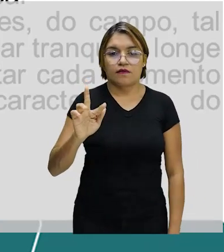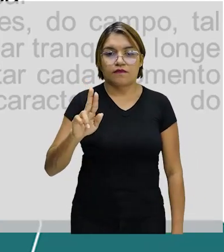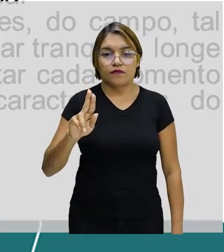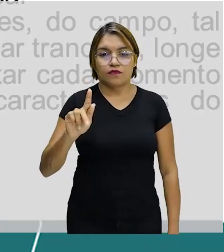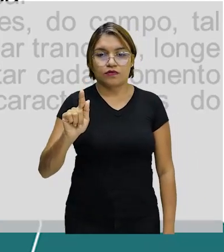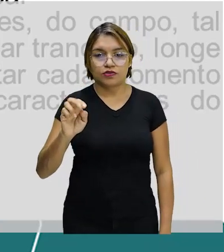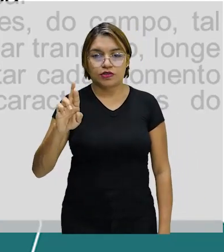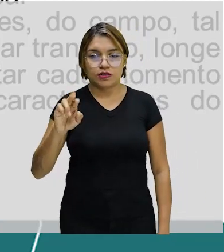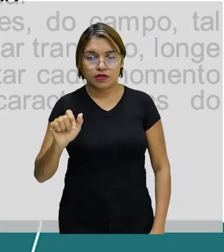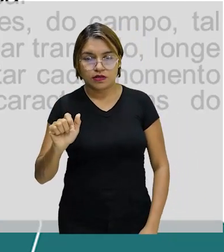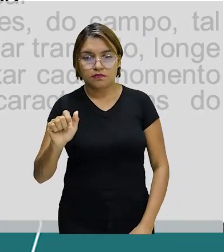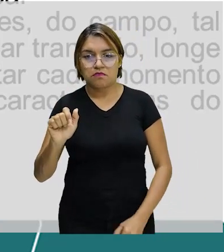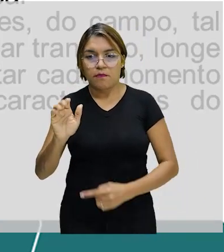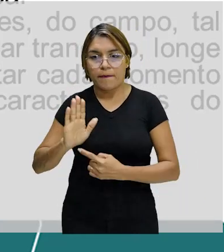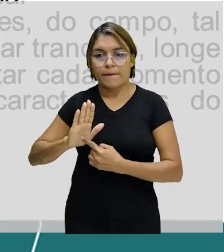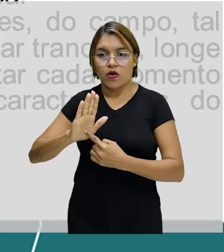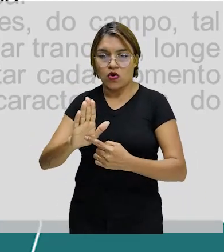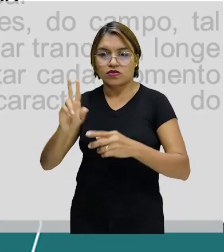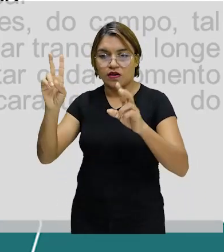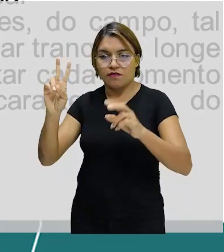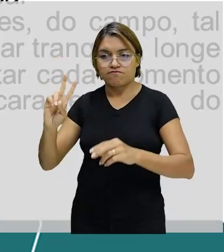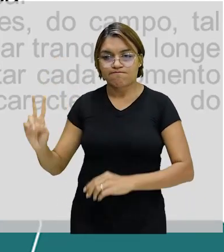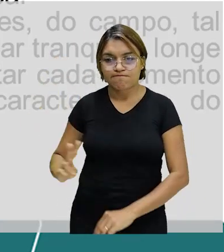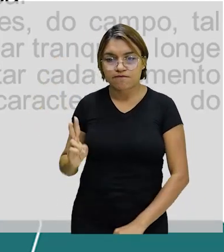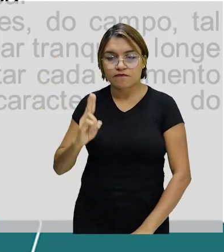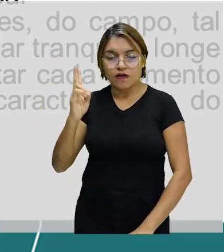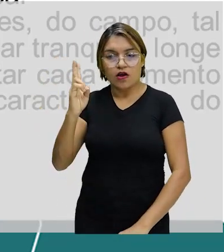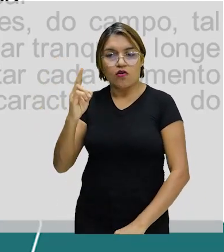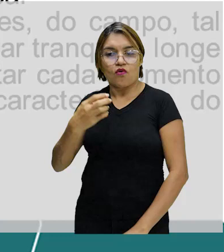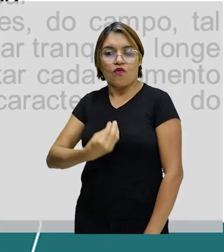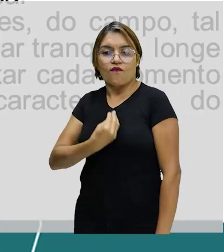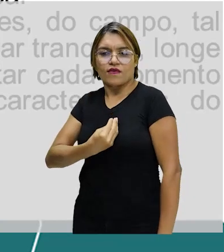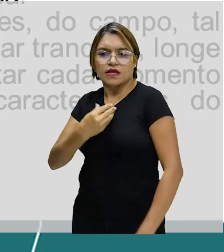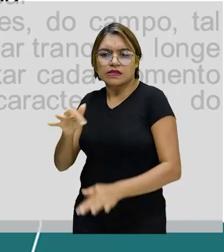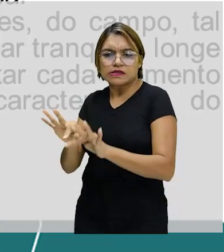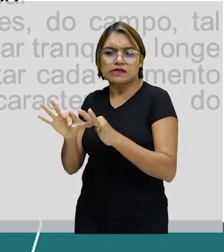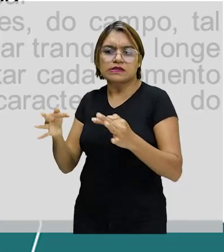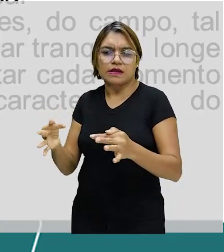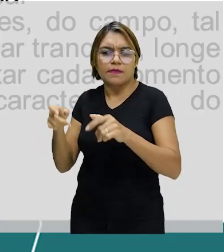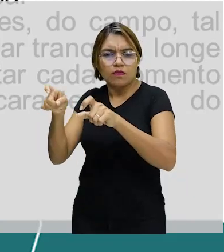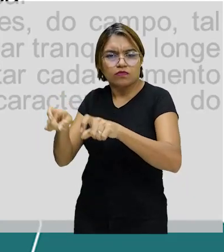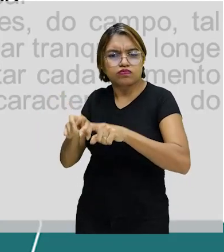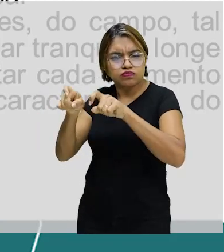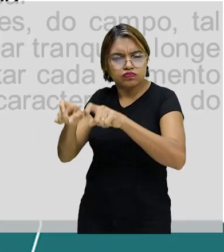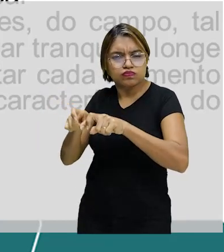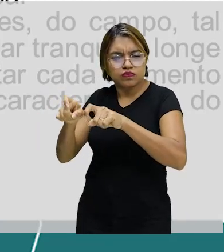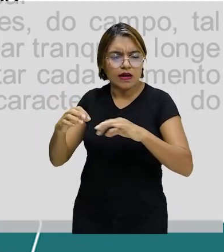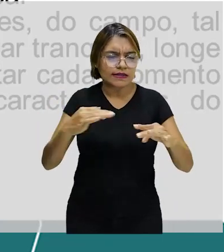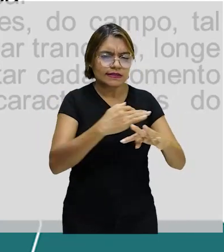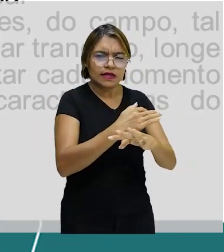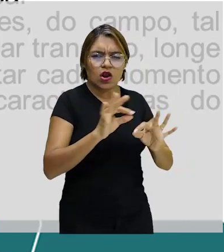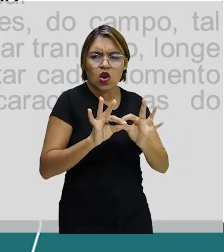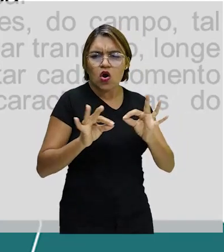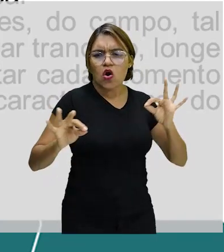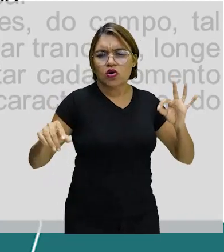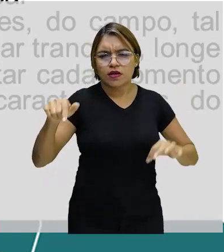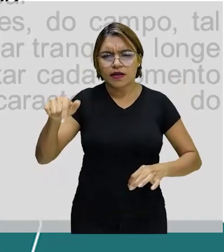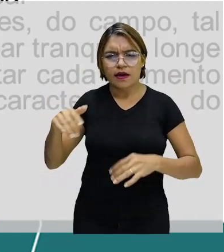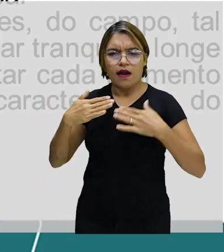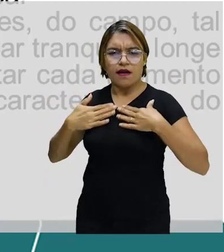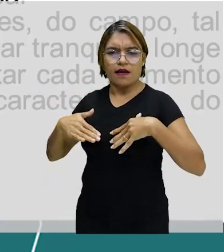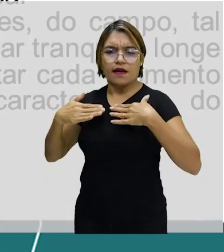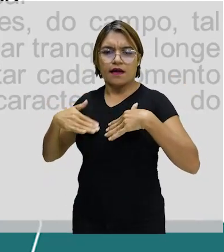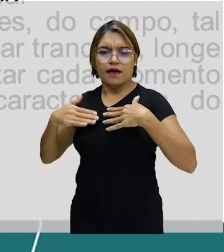loco amoenos, expressa a importância de viver em um local tranquilo, longe da cidade. Carpe diem, por sua vez, revela o desejo